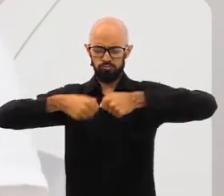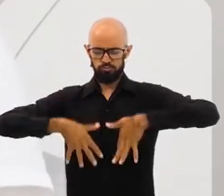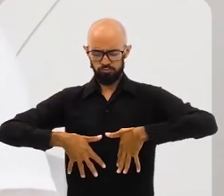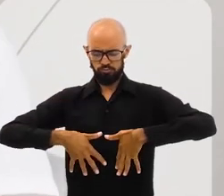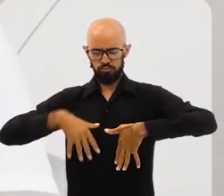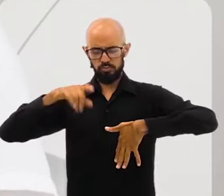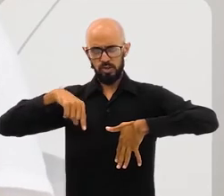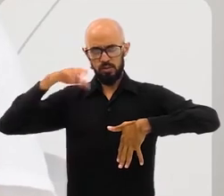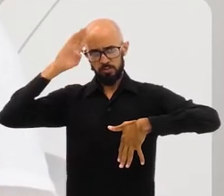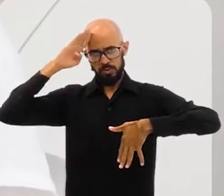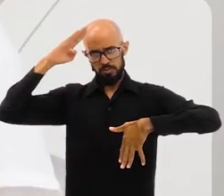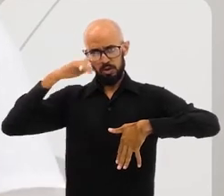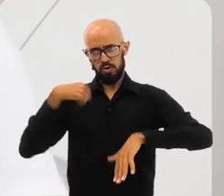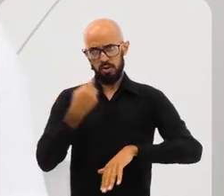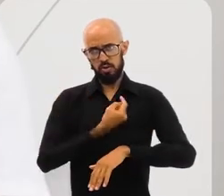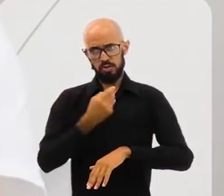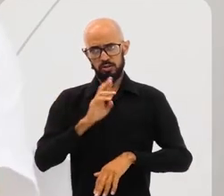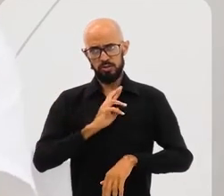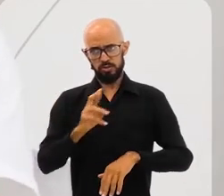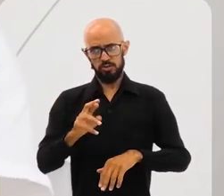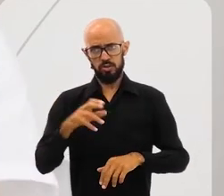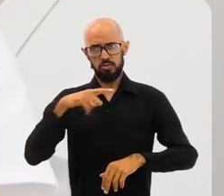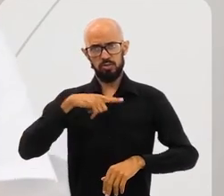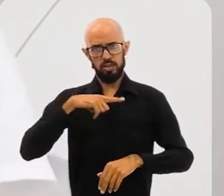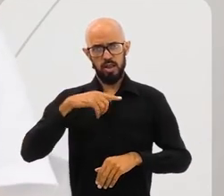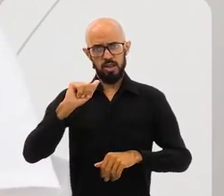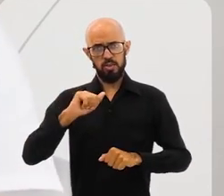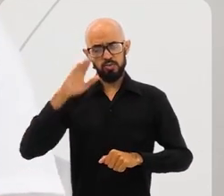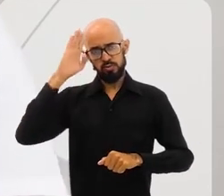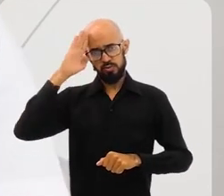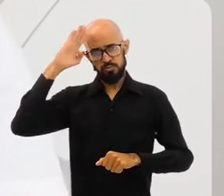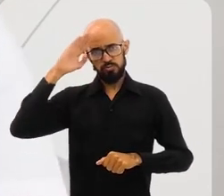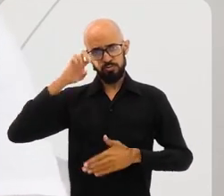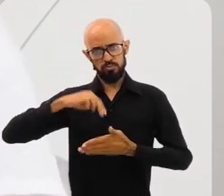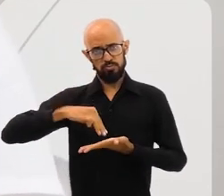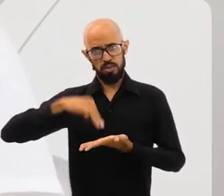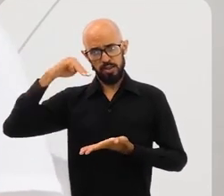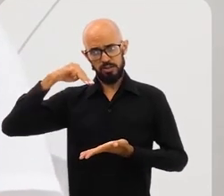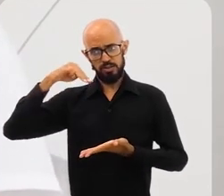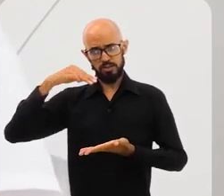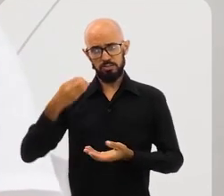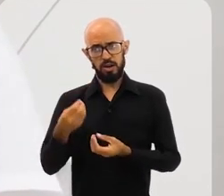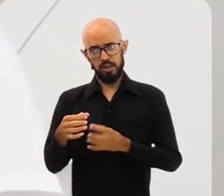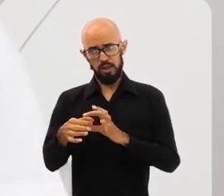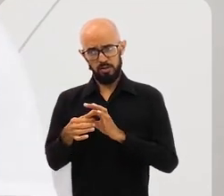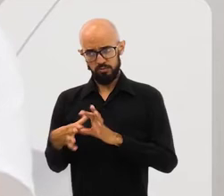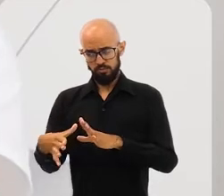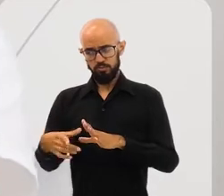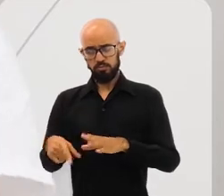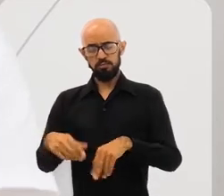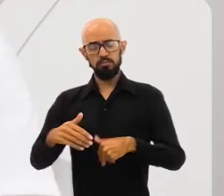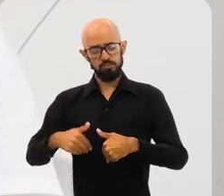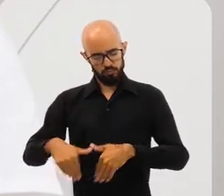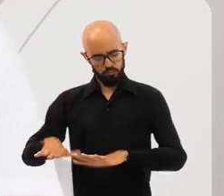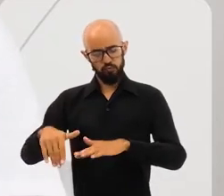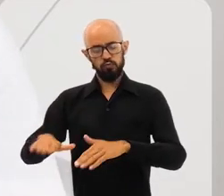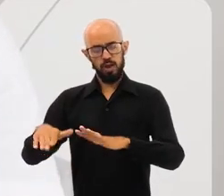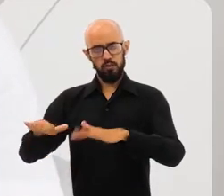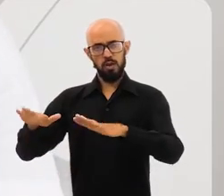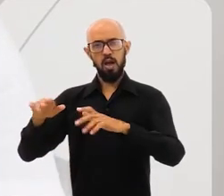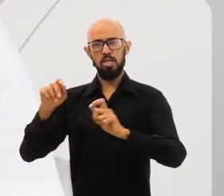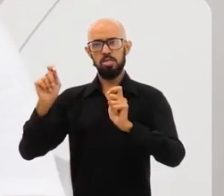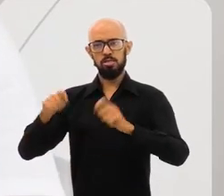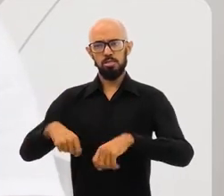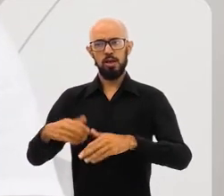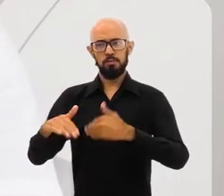é primordial na nossa região os seus maiores ali te dando o aval para determinada coisa você pode sim